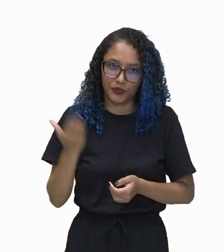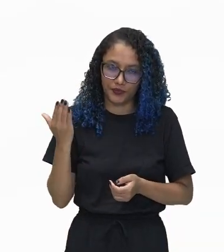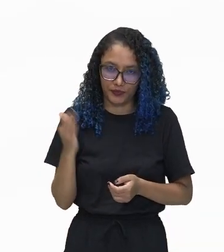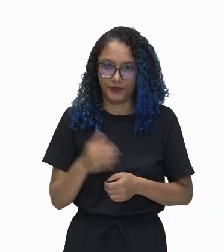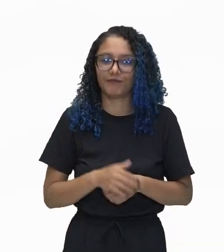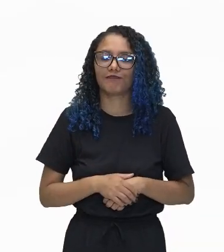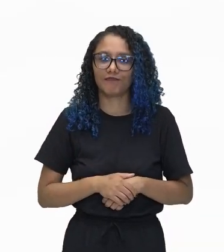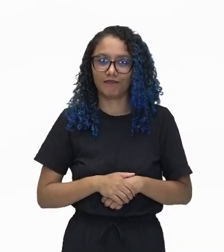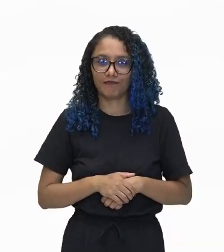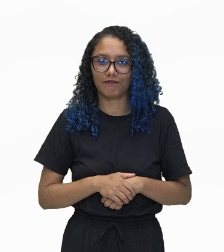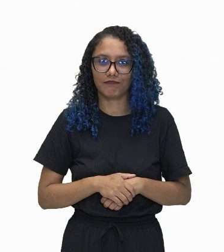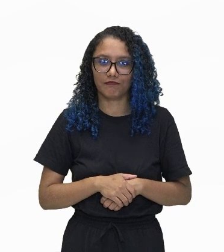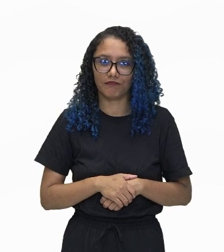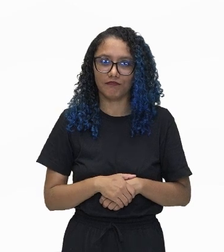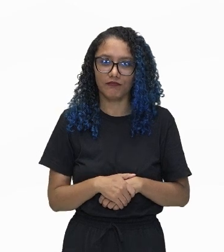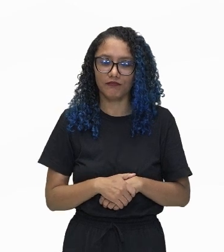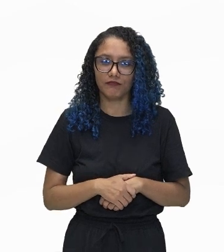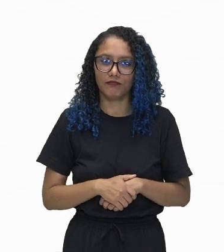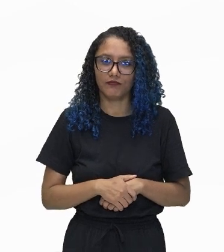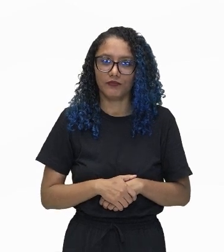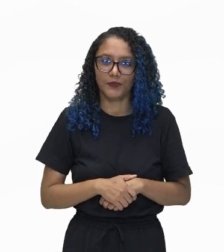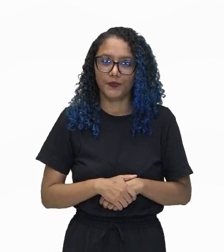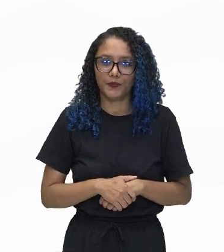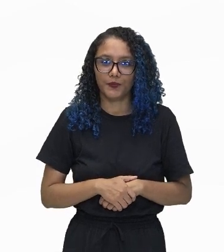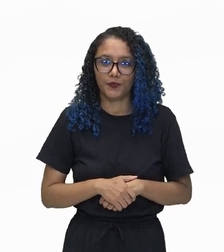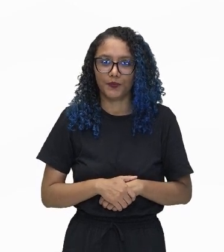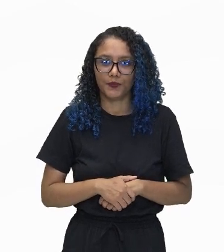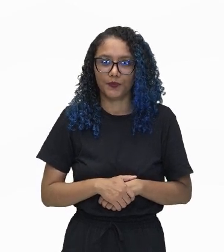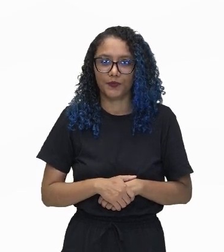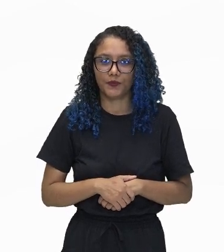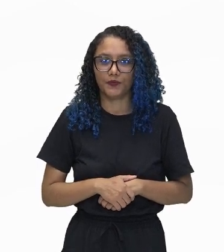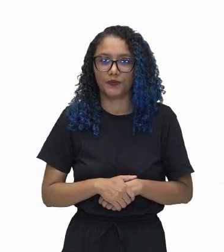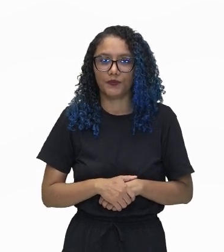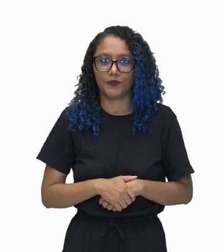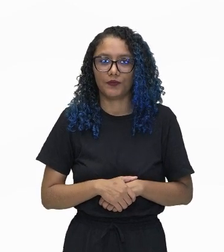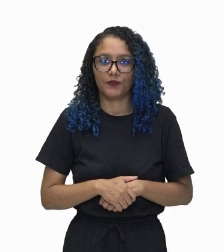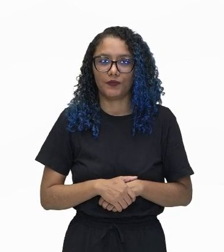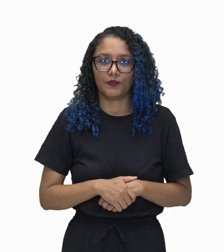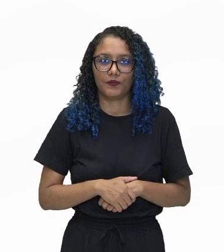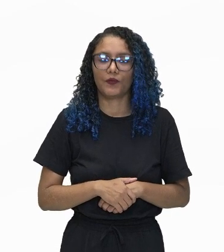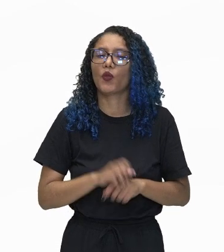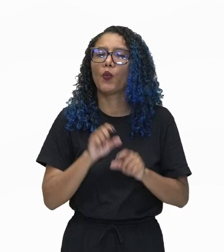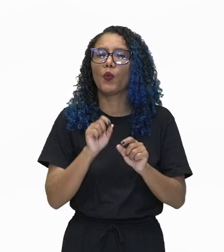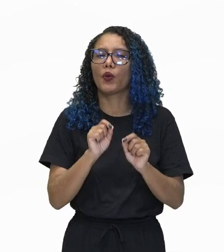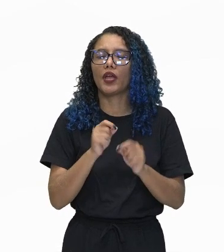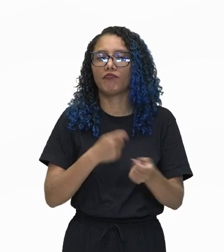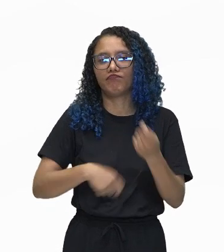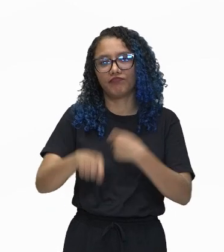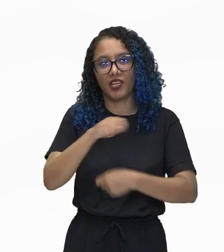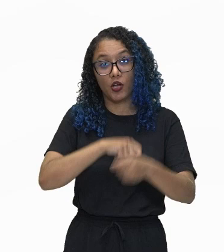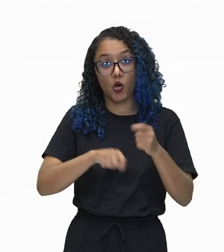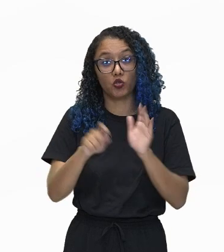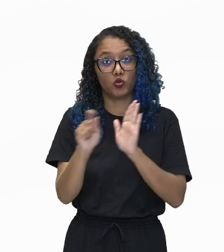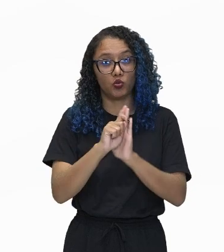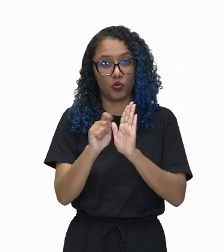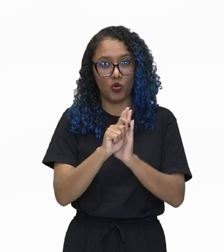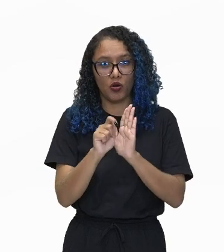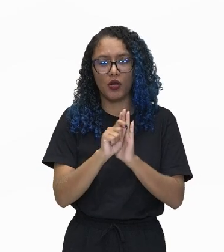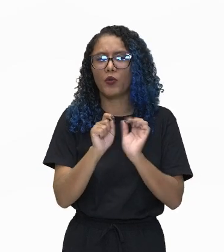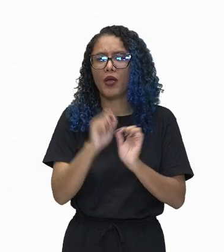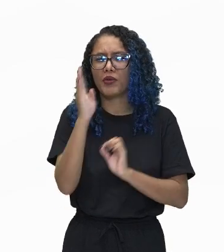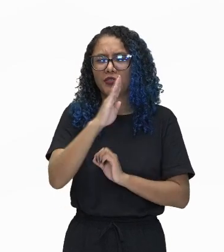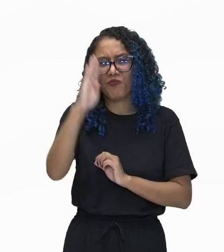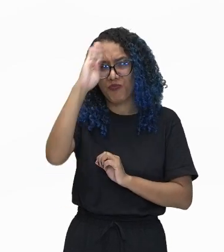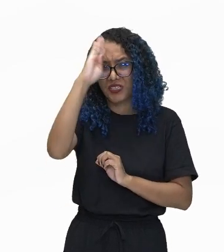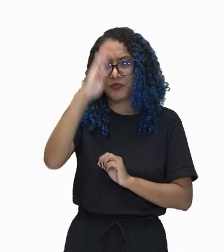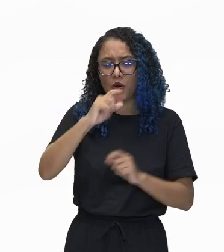acerca, então, dos diversos tipos de violência no nosso estado. Então, nós temos aí o narcotráfico. O Brasil é o principal corredor de passagem de